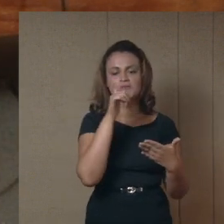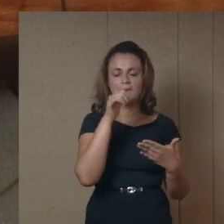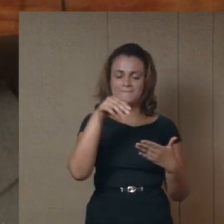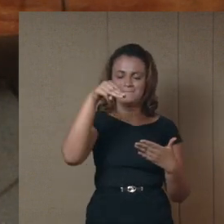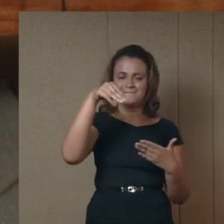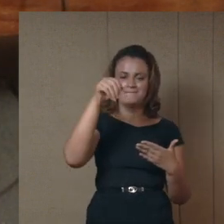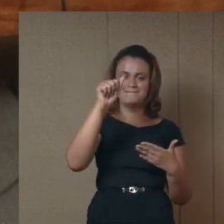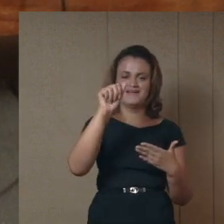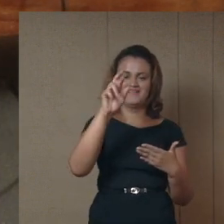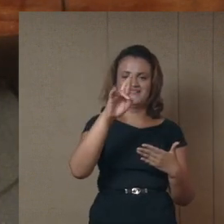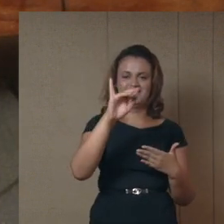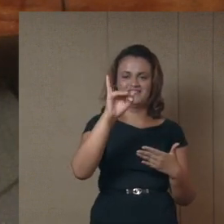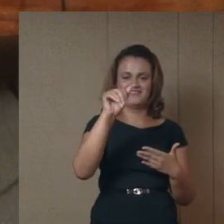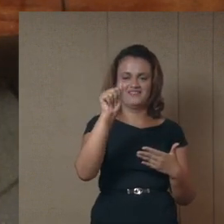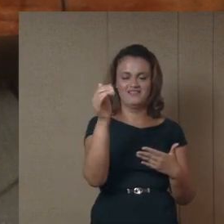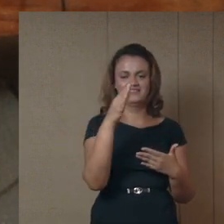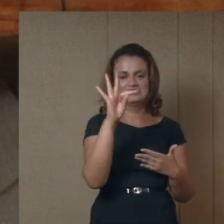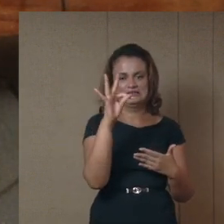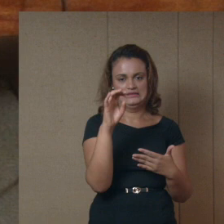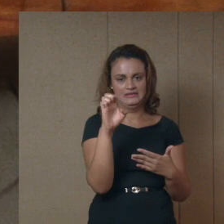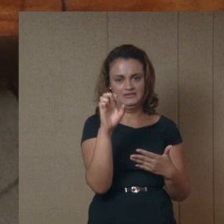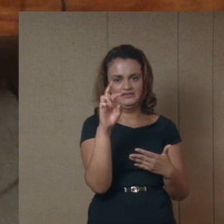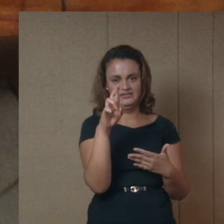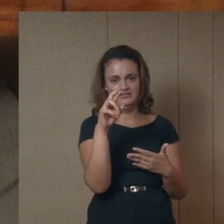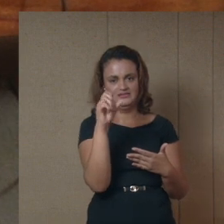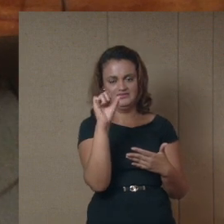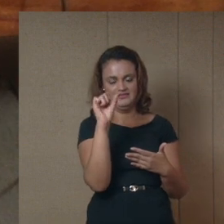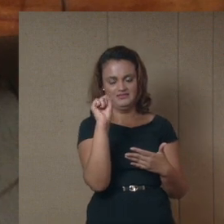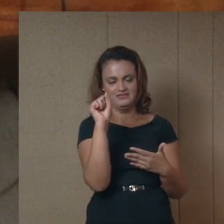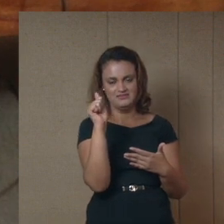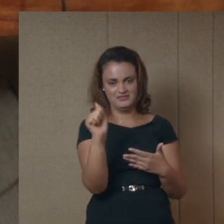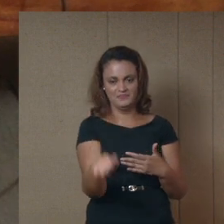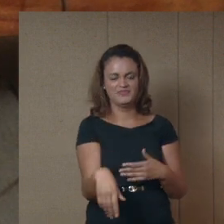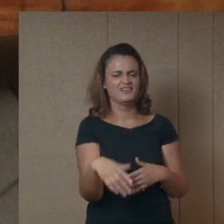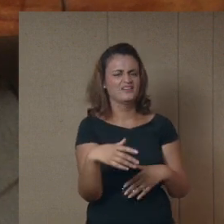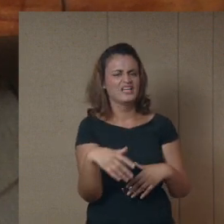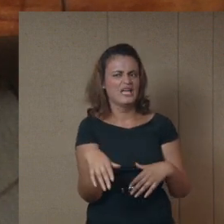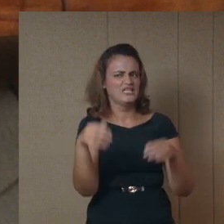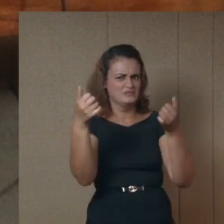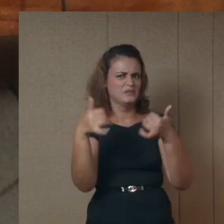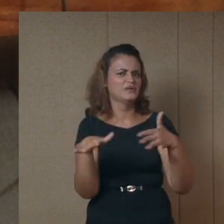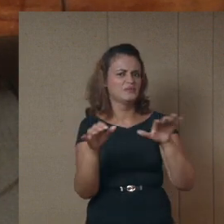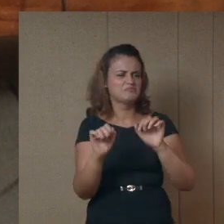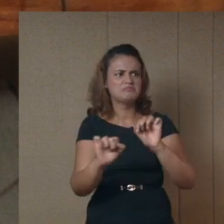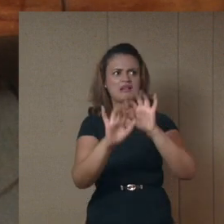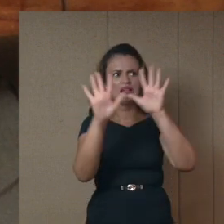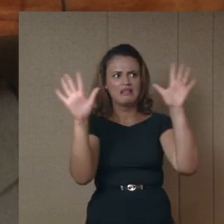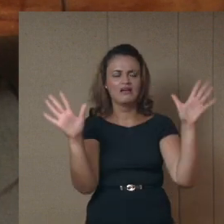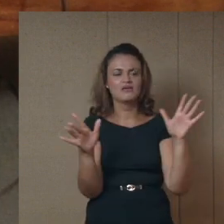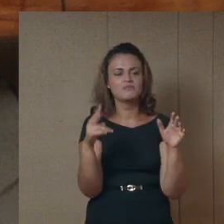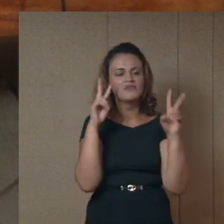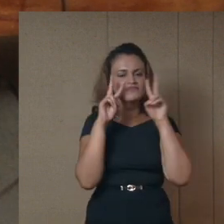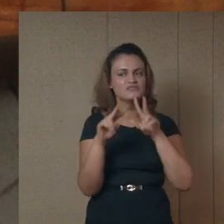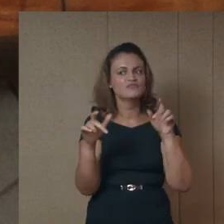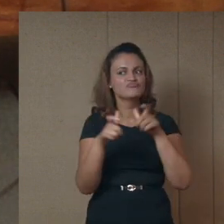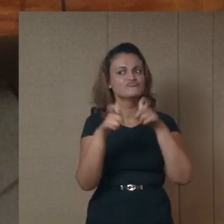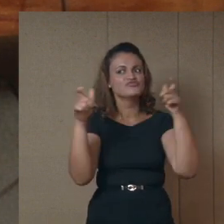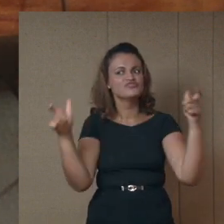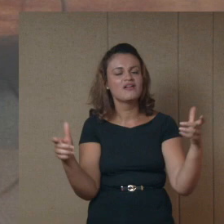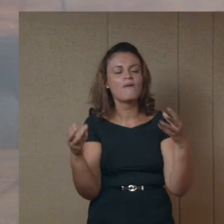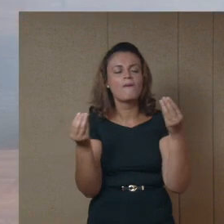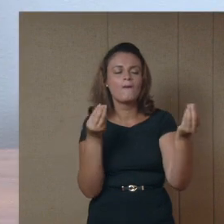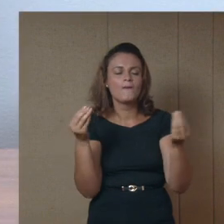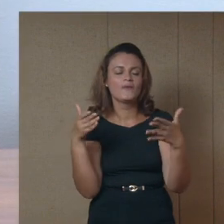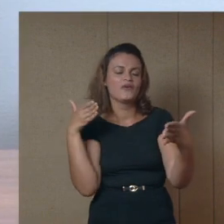maria teresa frança eu acho que foi um belo panorama não só das políticas brasileiras a a faixa de